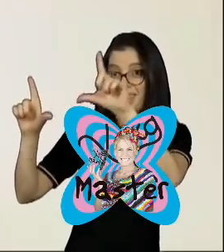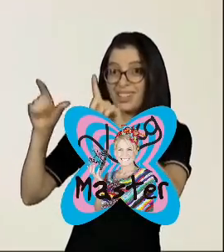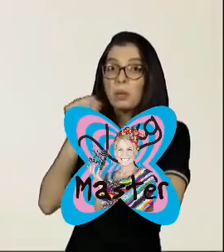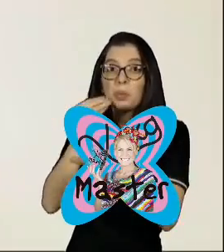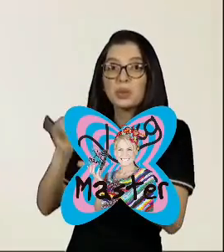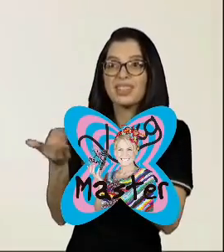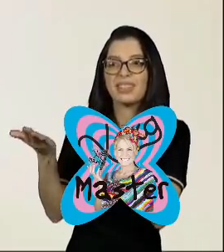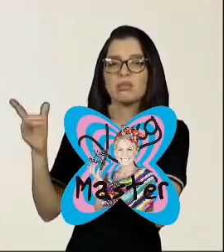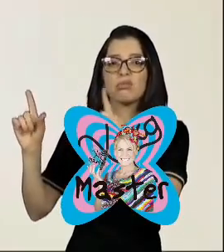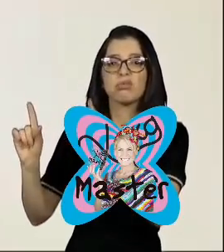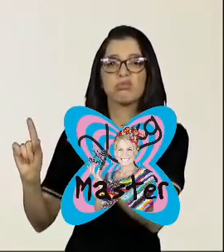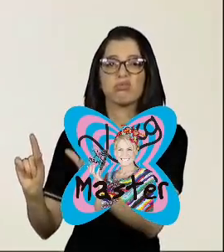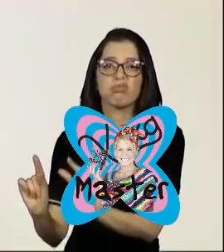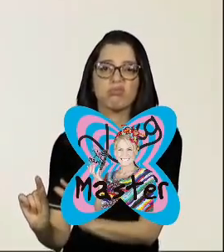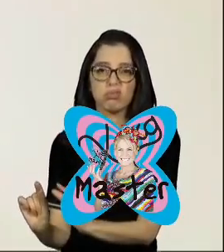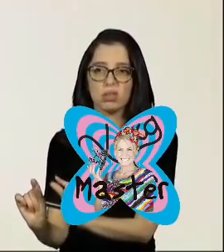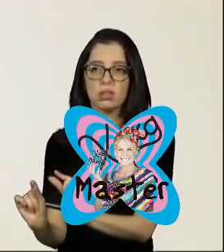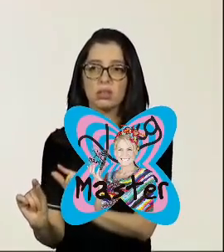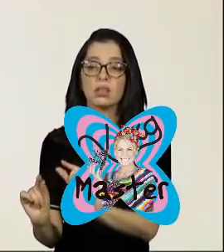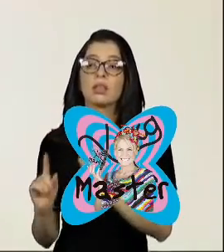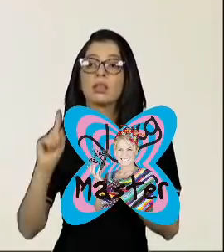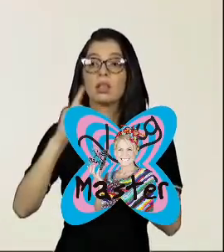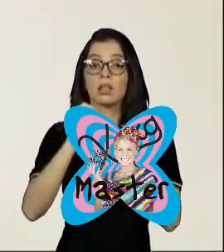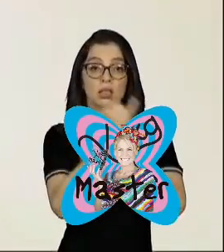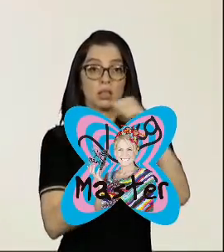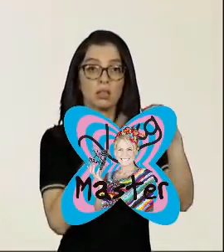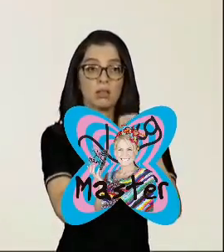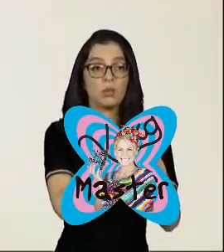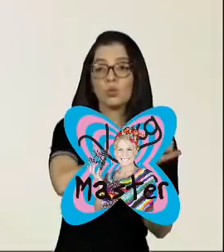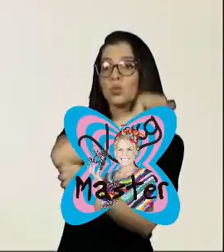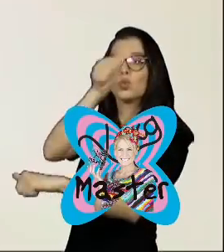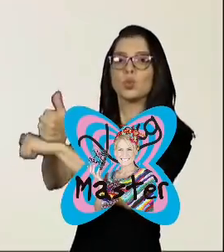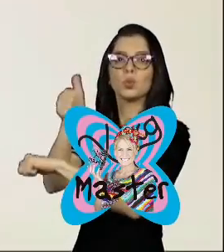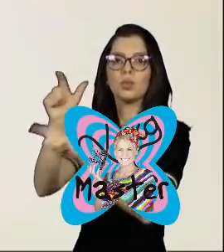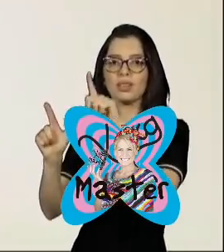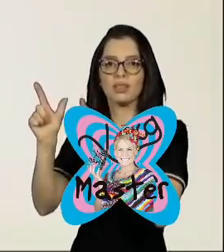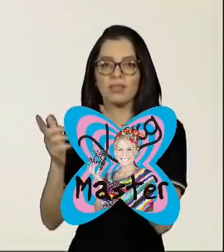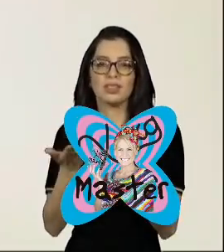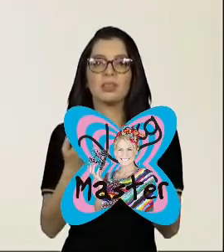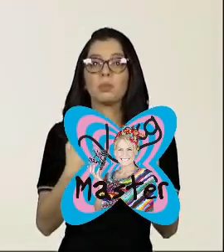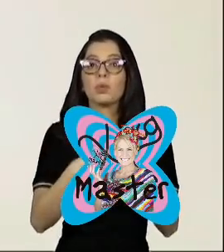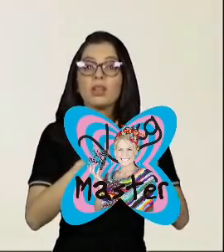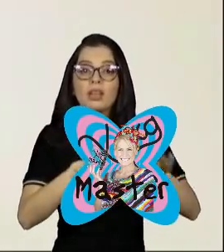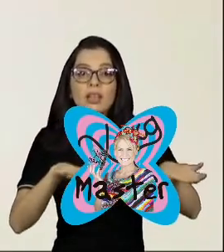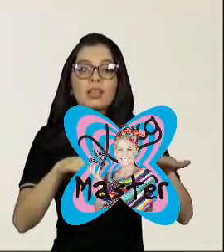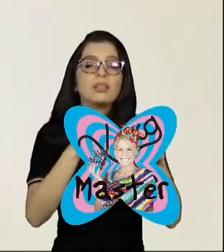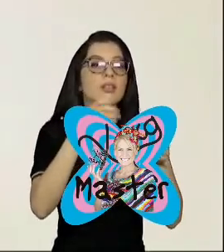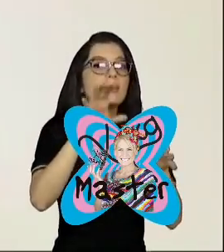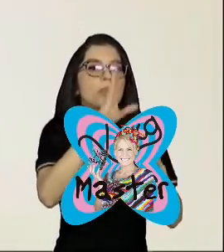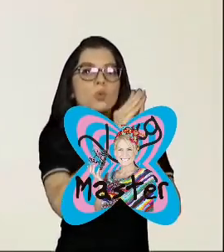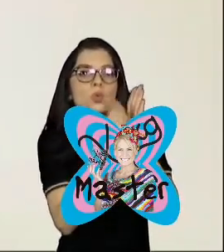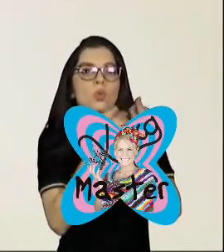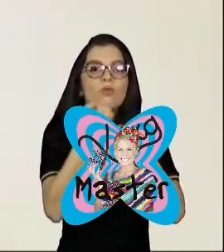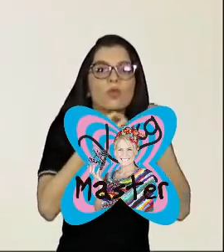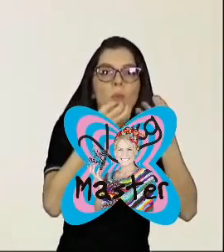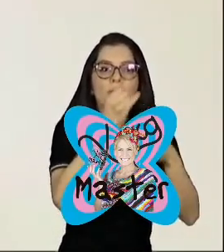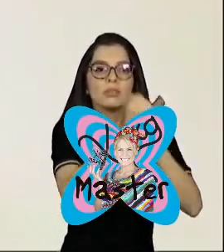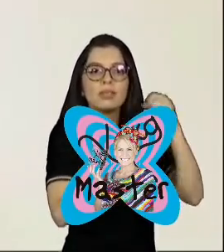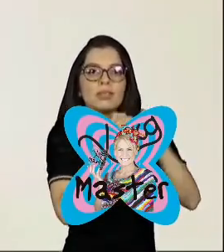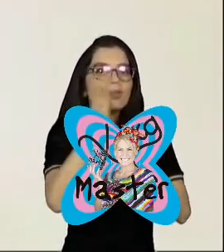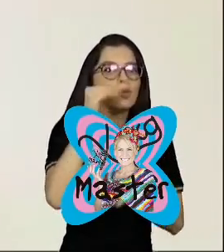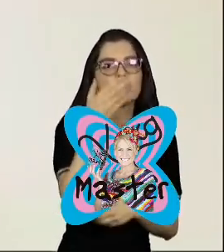que tá tendo mais esse papel onde eles buscam as crianças buscam a informação através da internet é